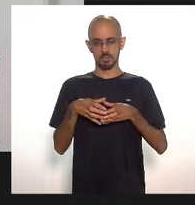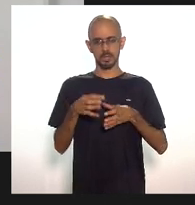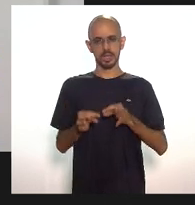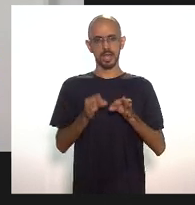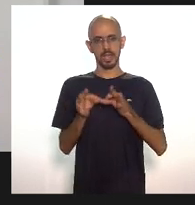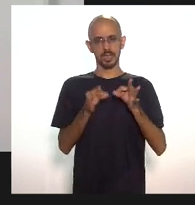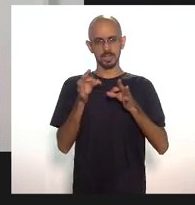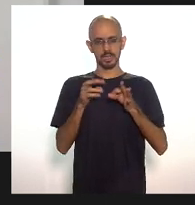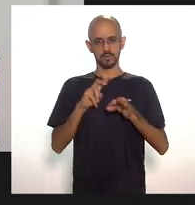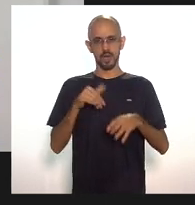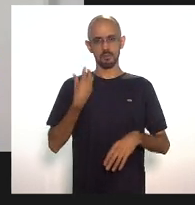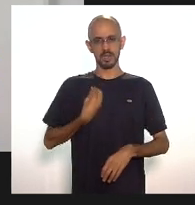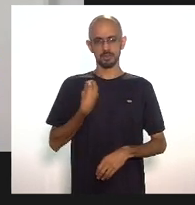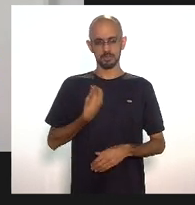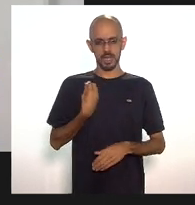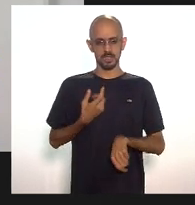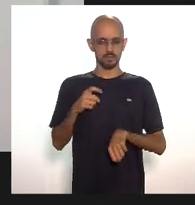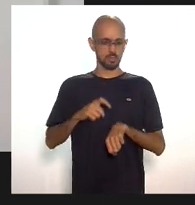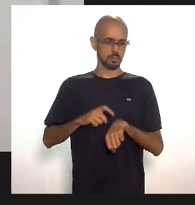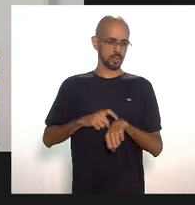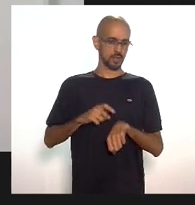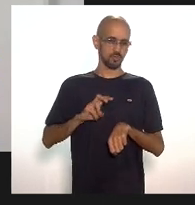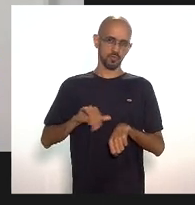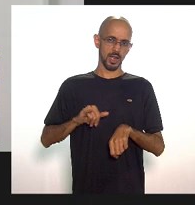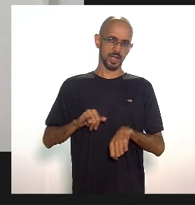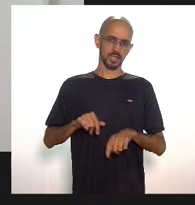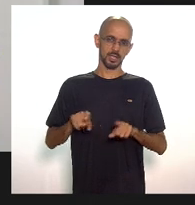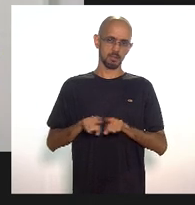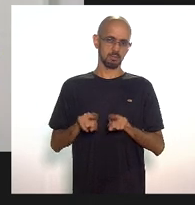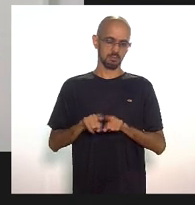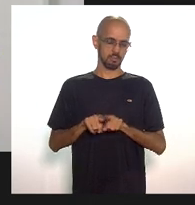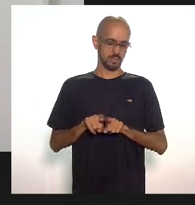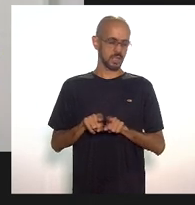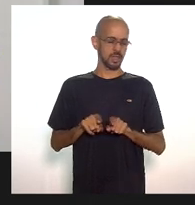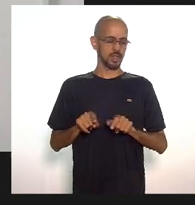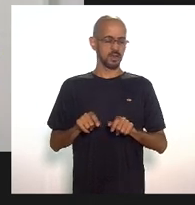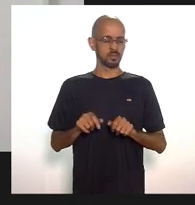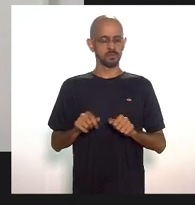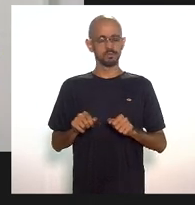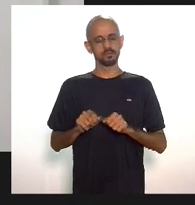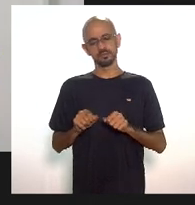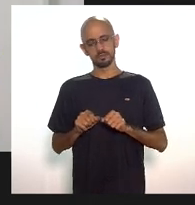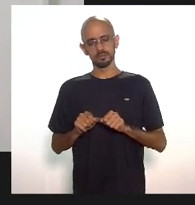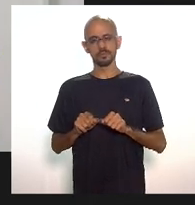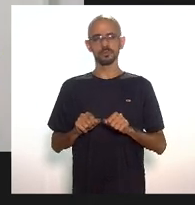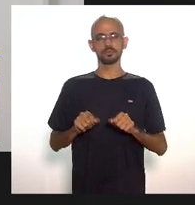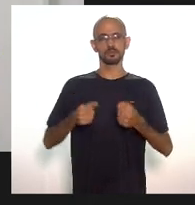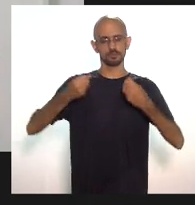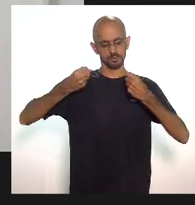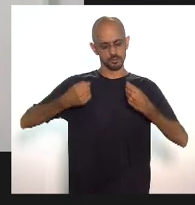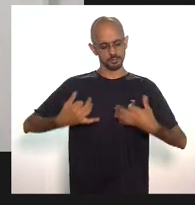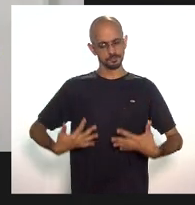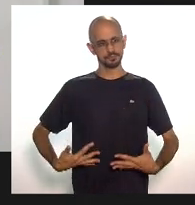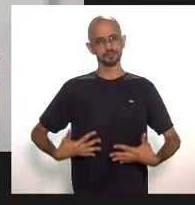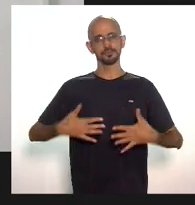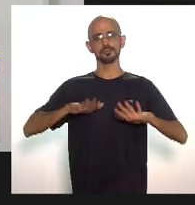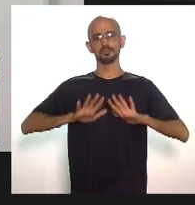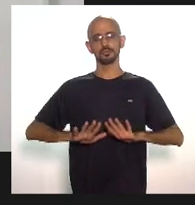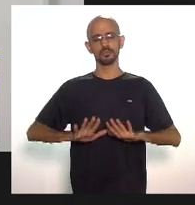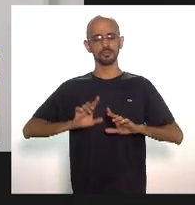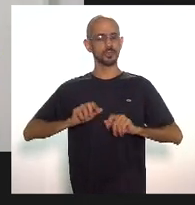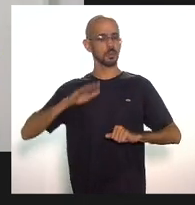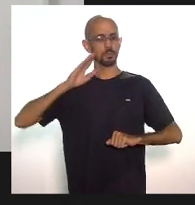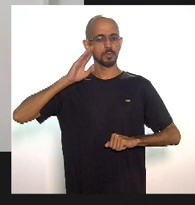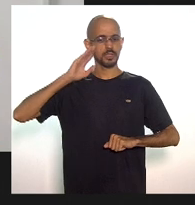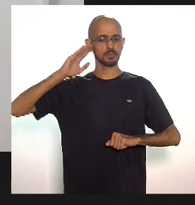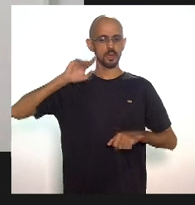partir desse momento também vai poder, não é, estar fazendo alguns esclarecimentos, principalmente naquelas